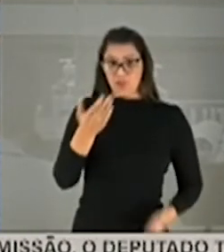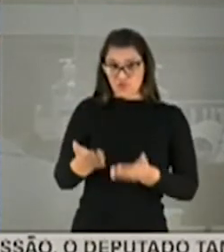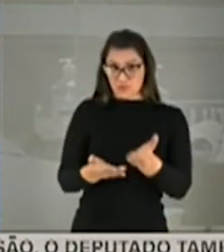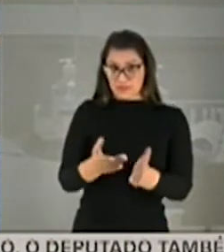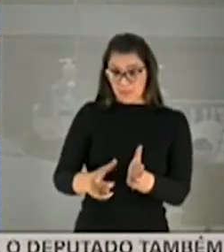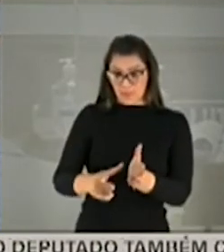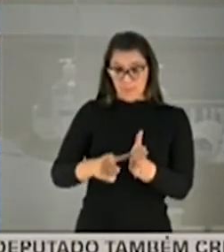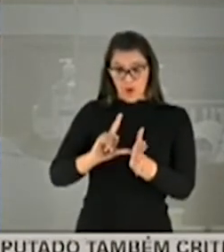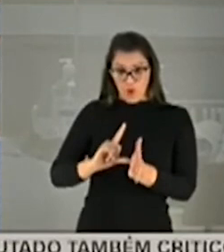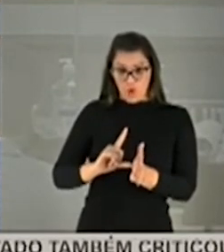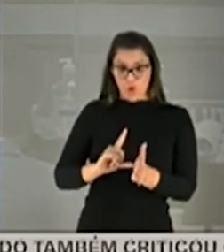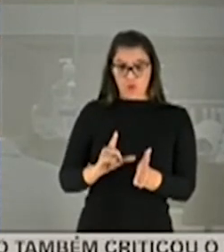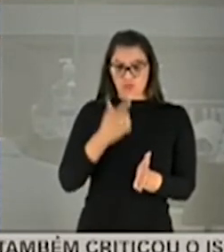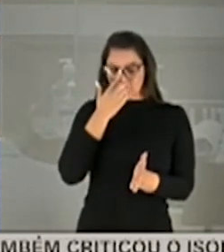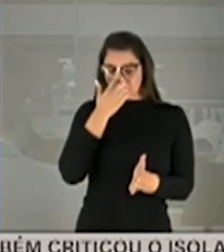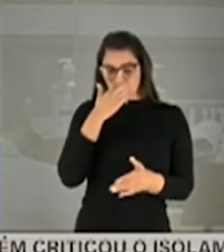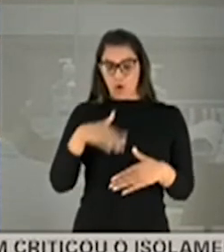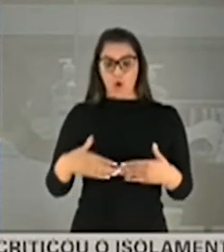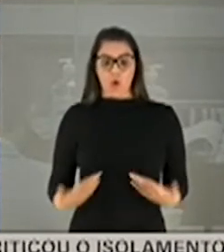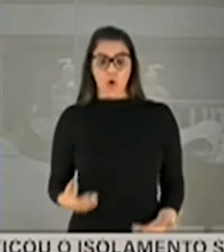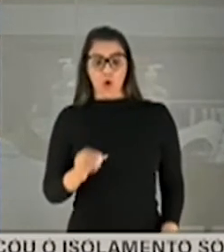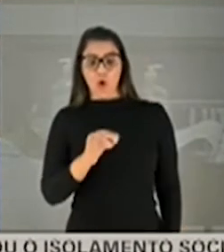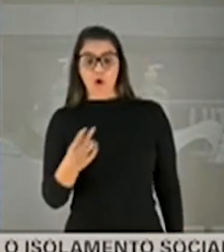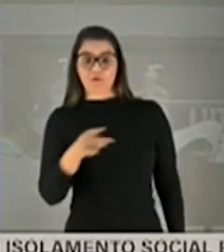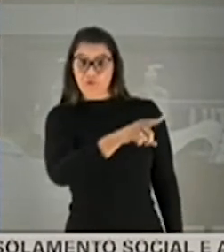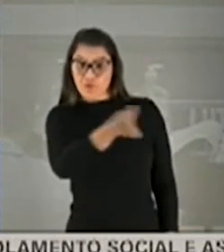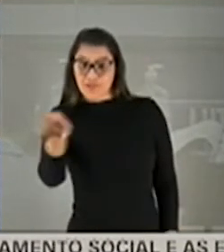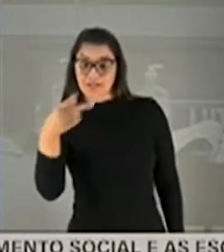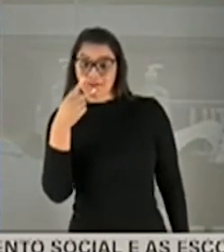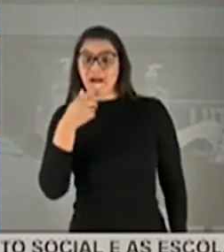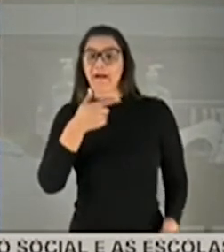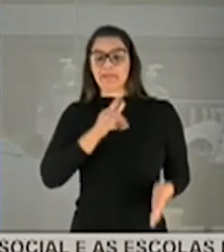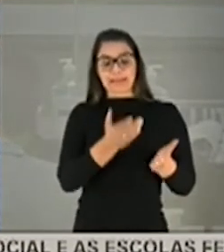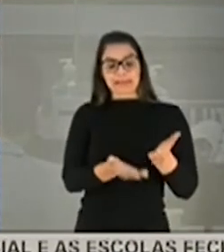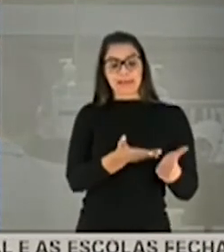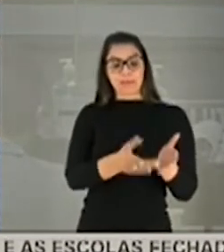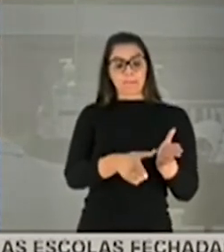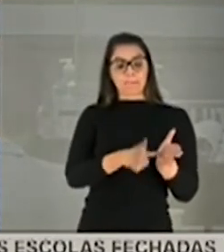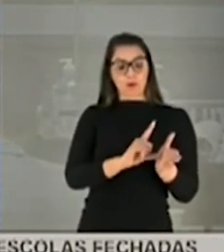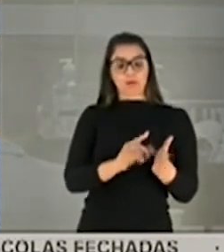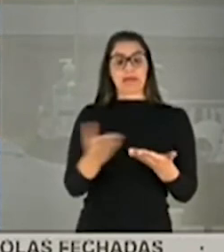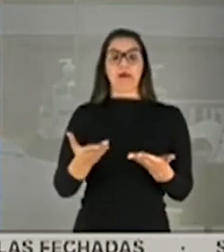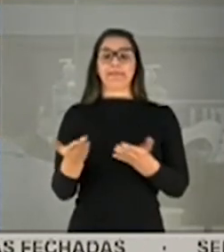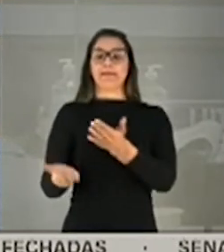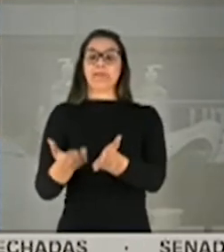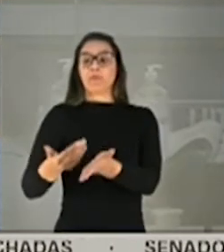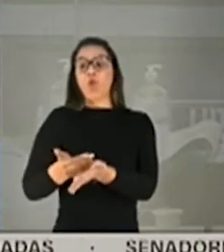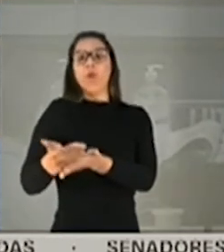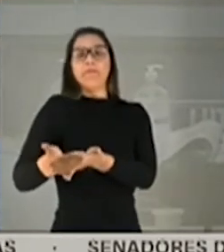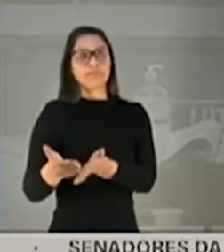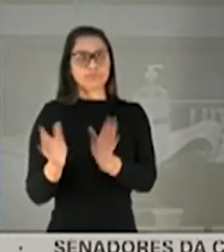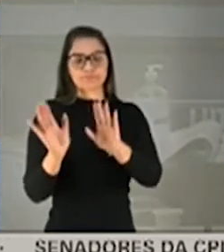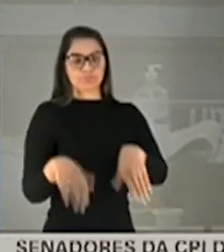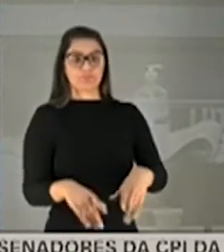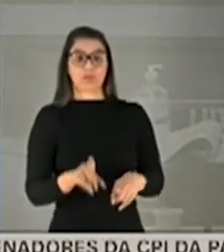precoce, ou vamos lá, como vocês estão dizendo agora, vocês estão dizendo, porque antes era tratamento precoce, agora é tratamento inicial, é para que você não